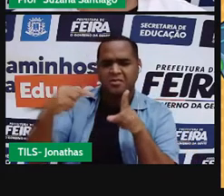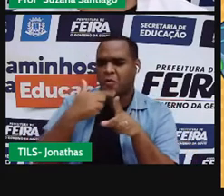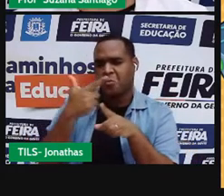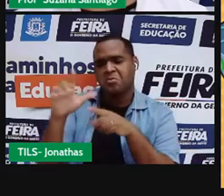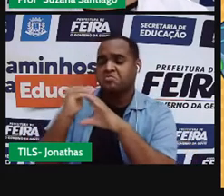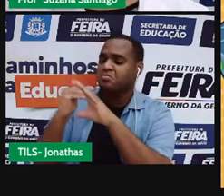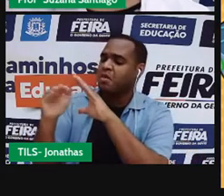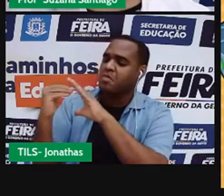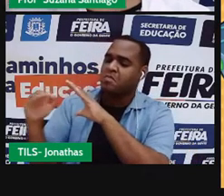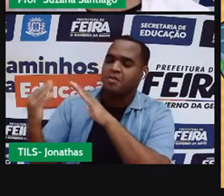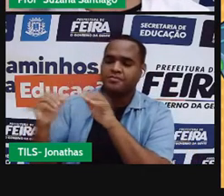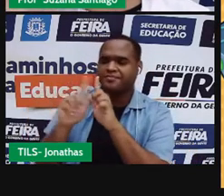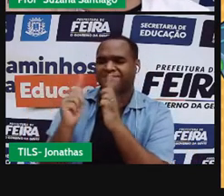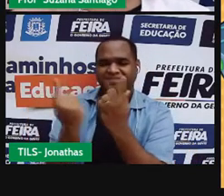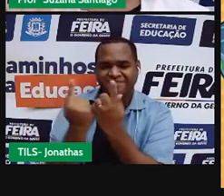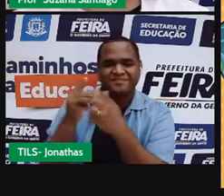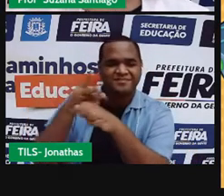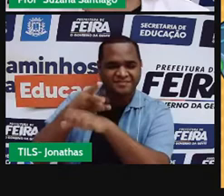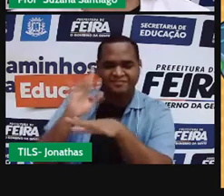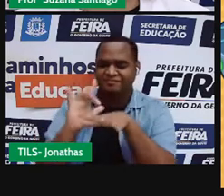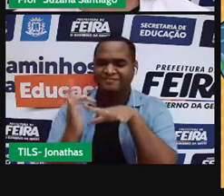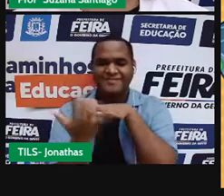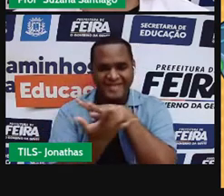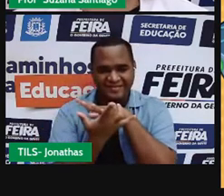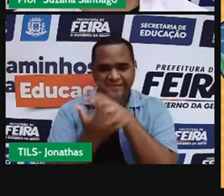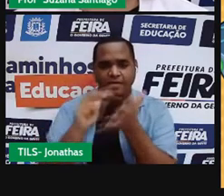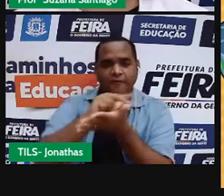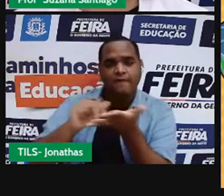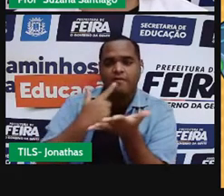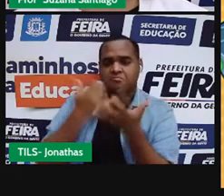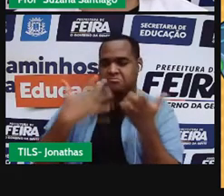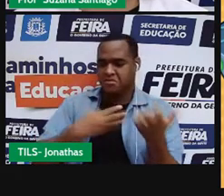com alguém pelos grupos das redes sociais que a gente